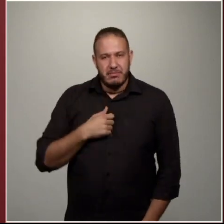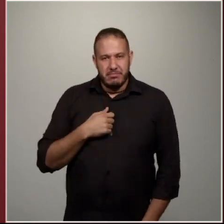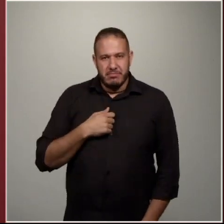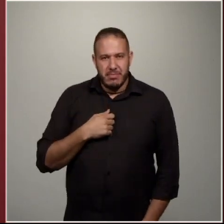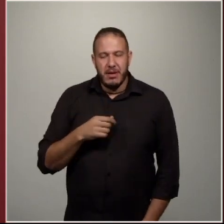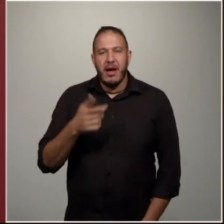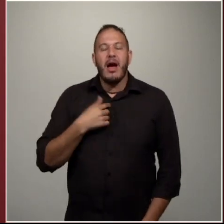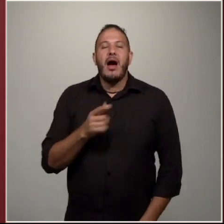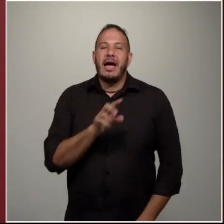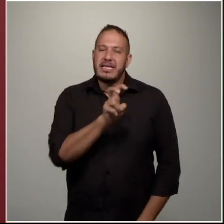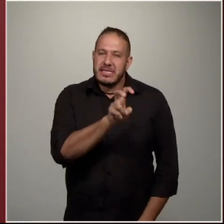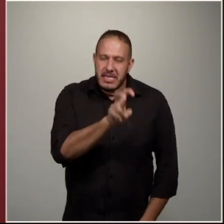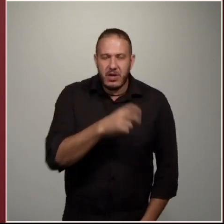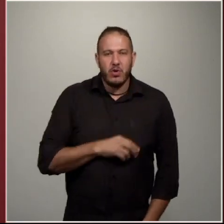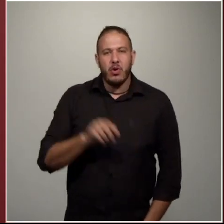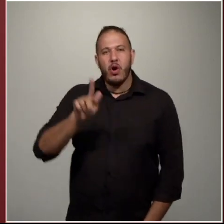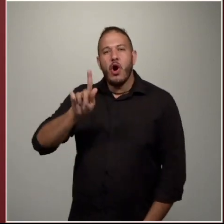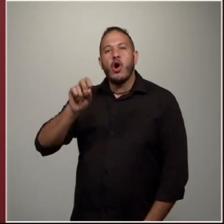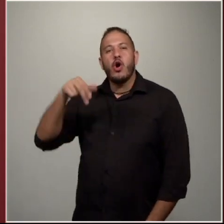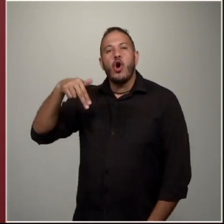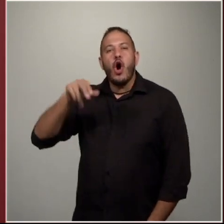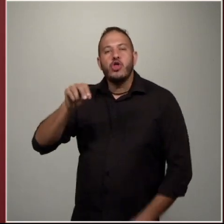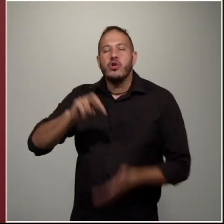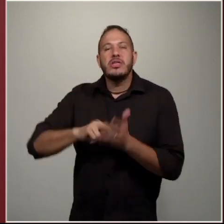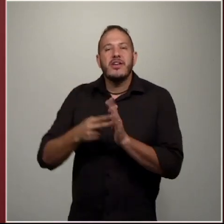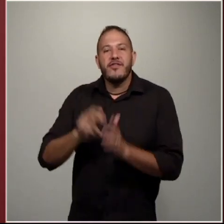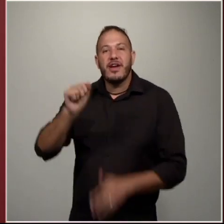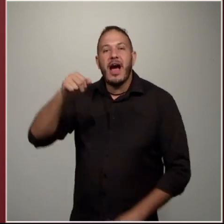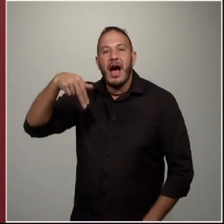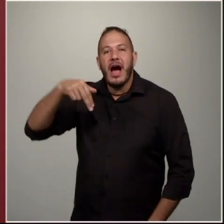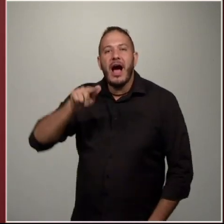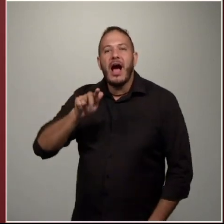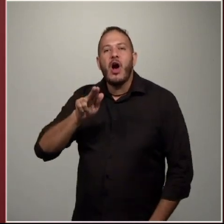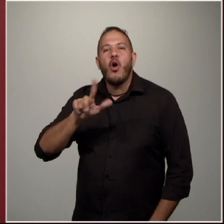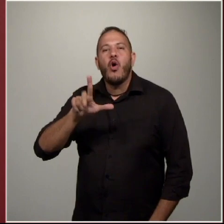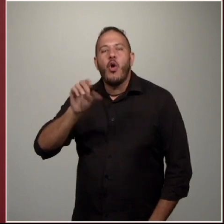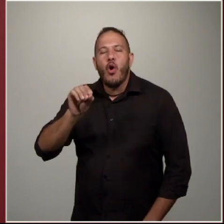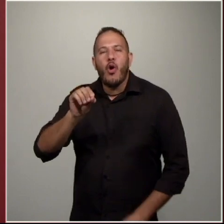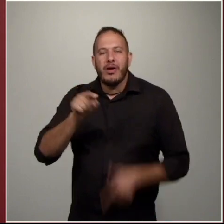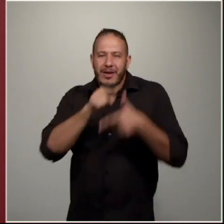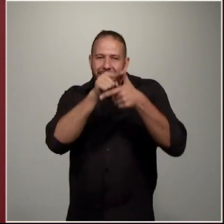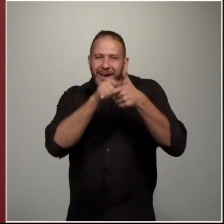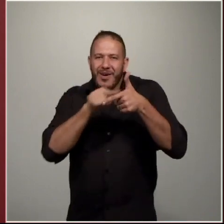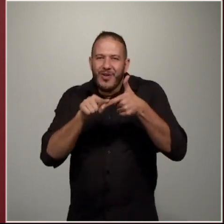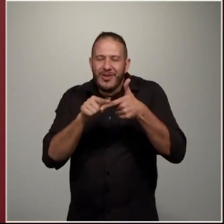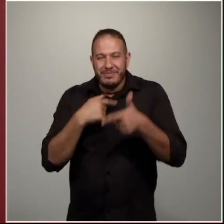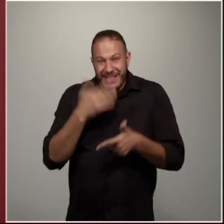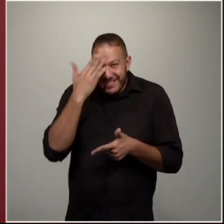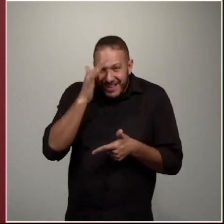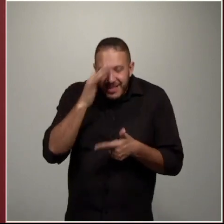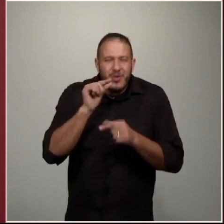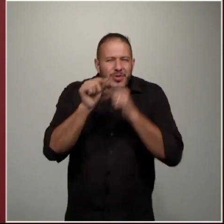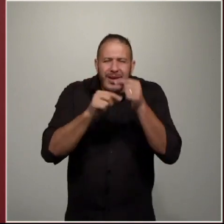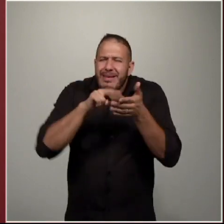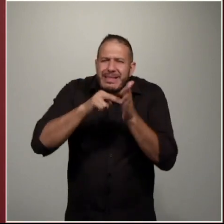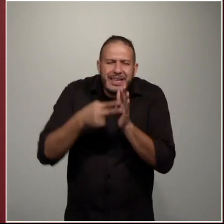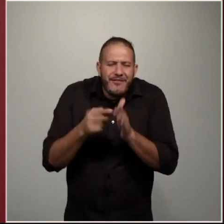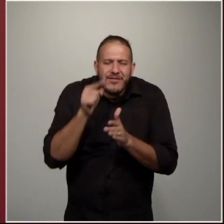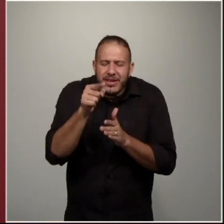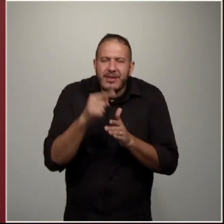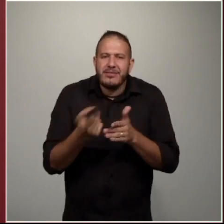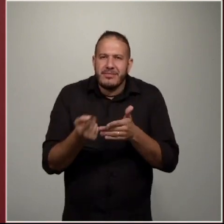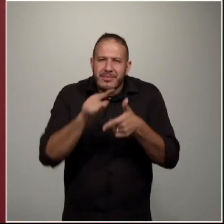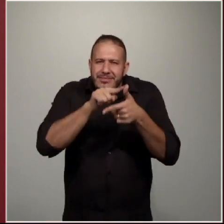cinco golos são ângulos né mas a gente precisa entender a origem desses termos né agora ser